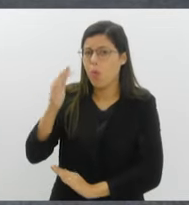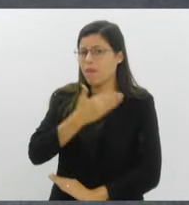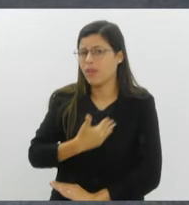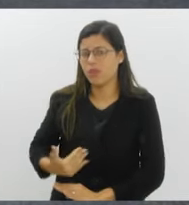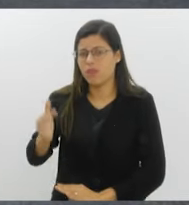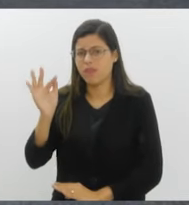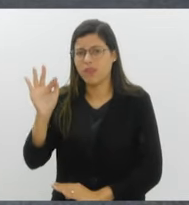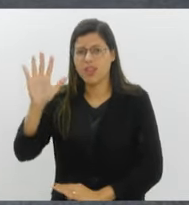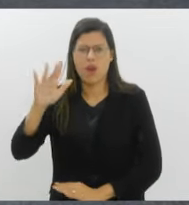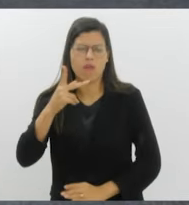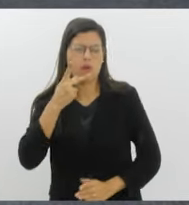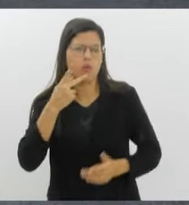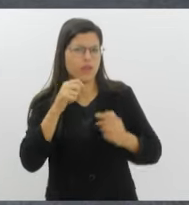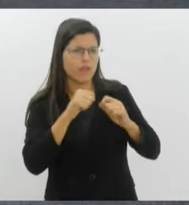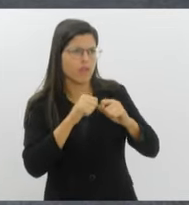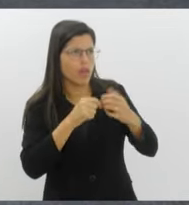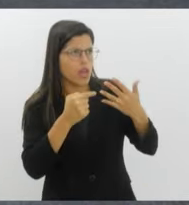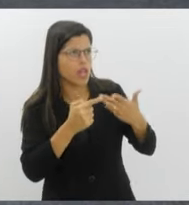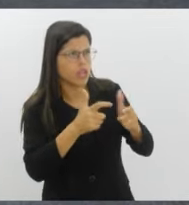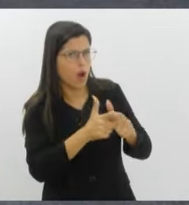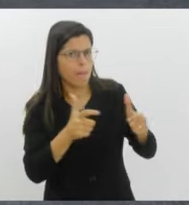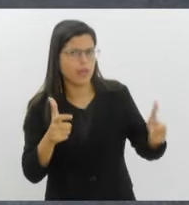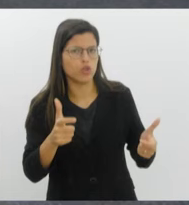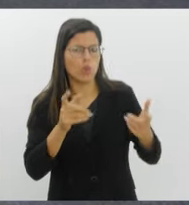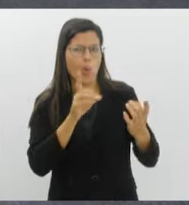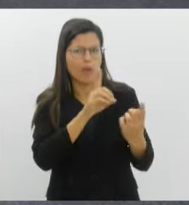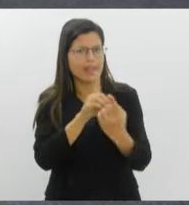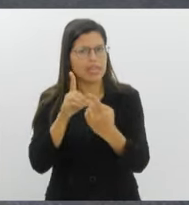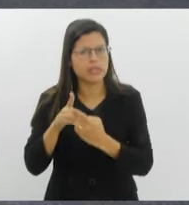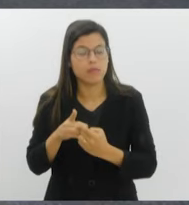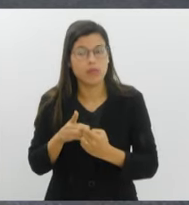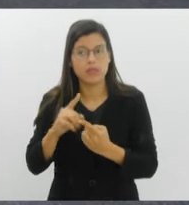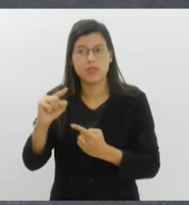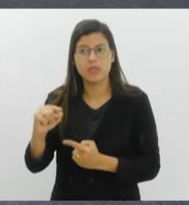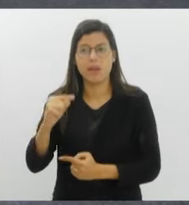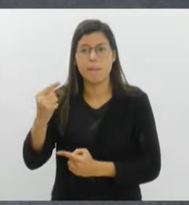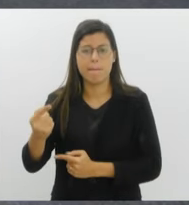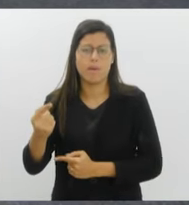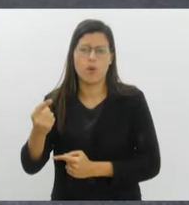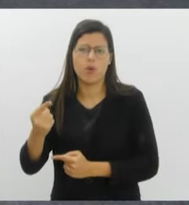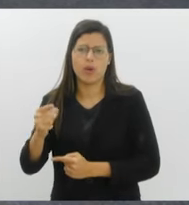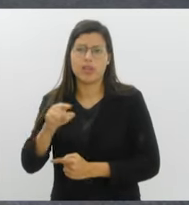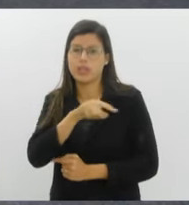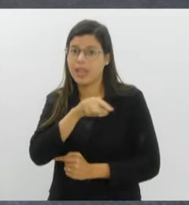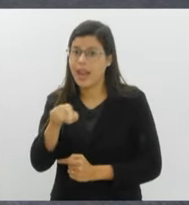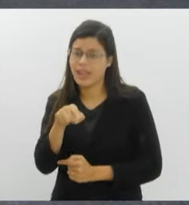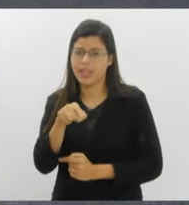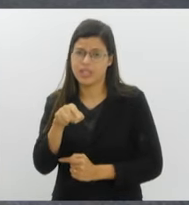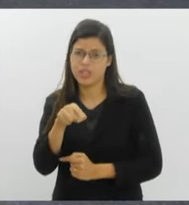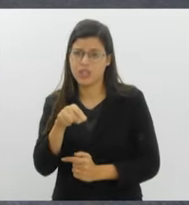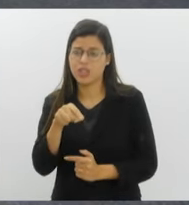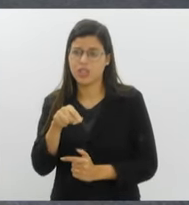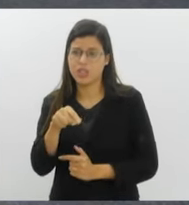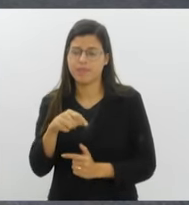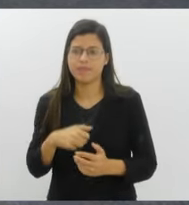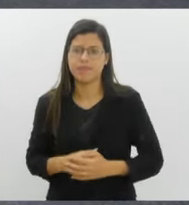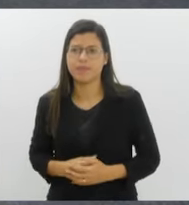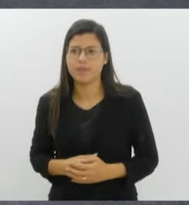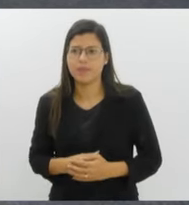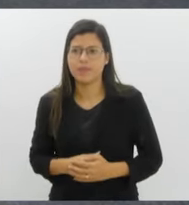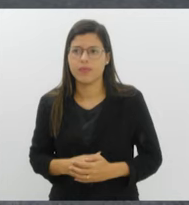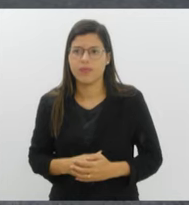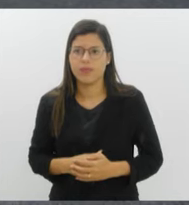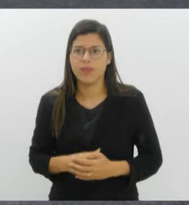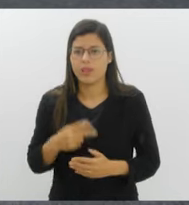rede de atendimento. Logo depois, eles que batiam duramente no